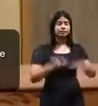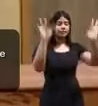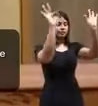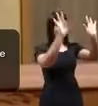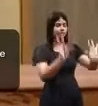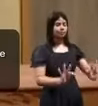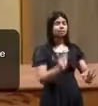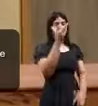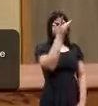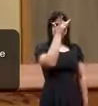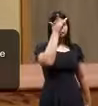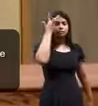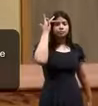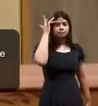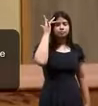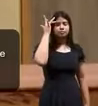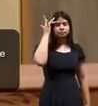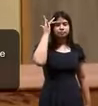bem-aventurado